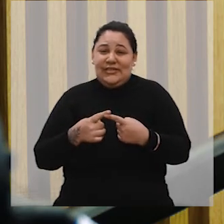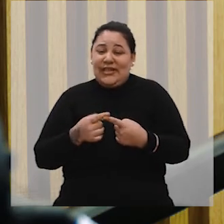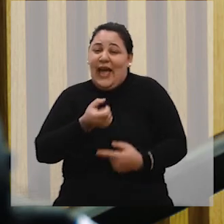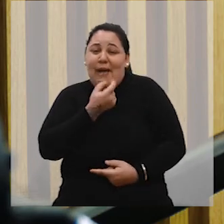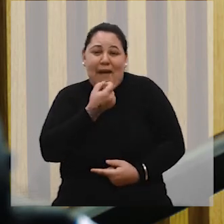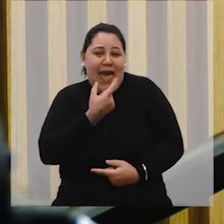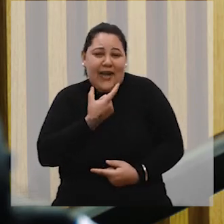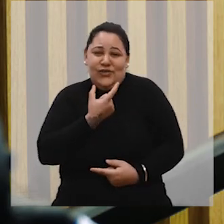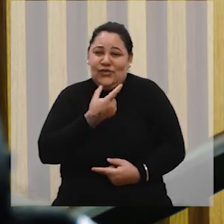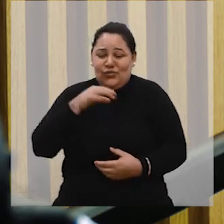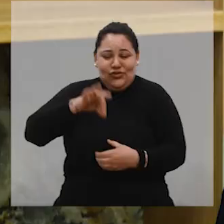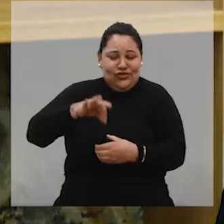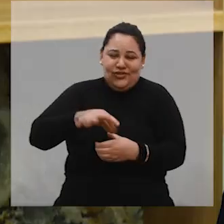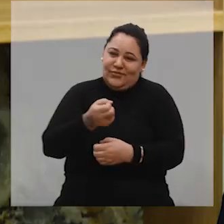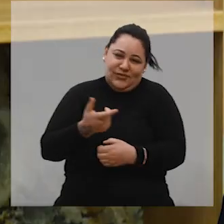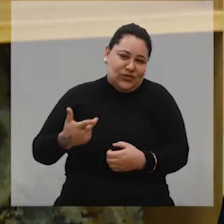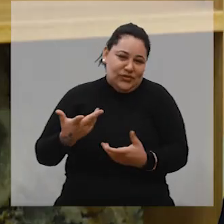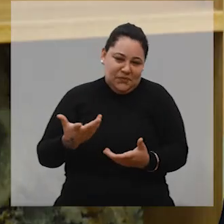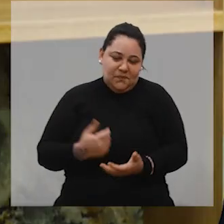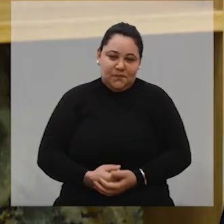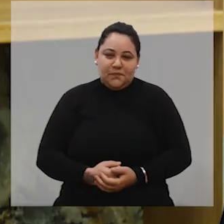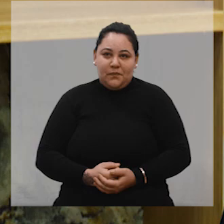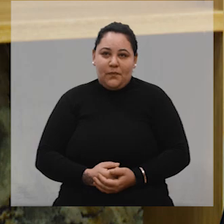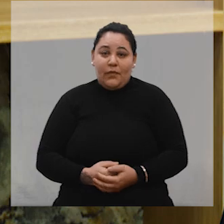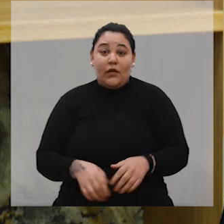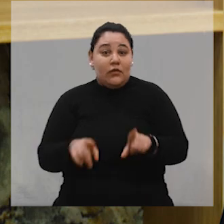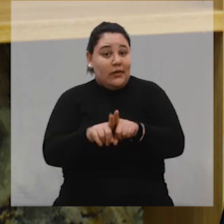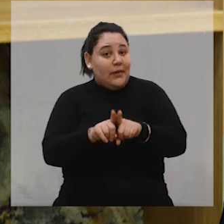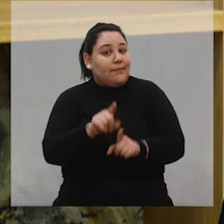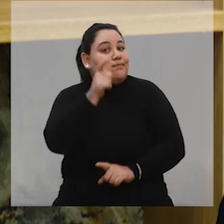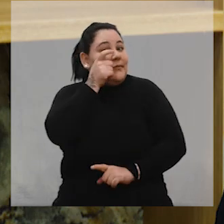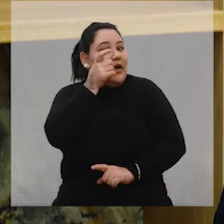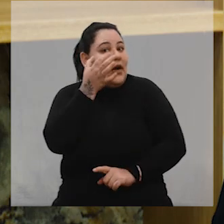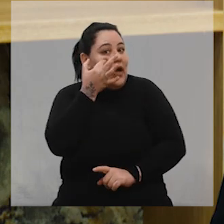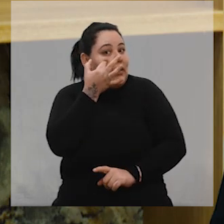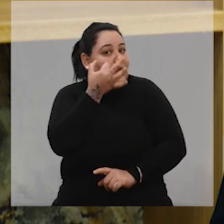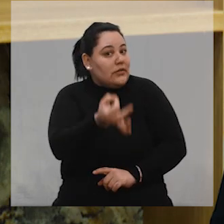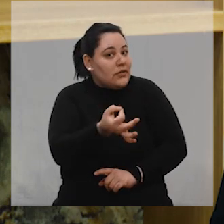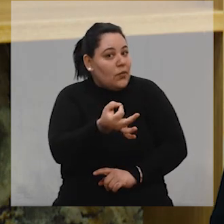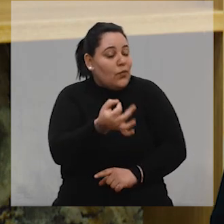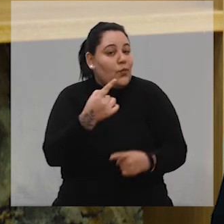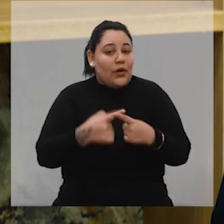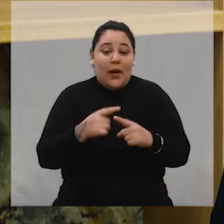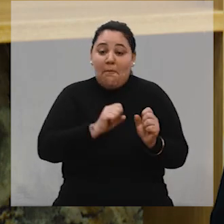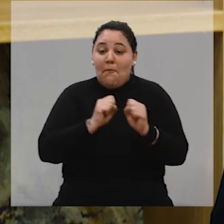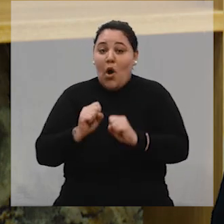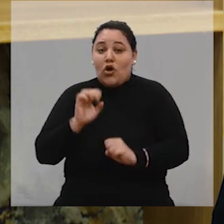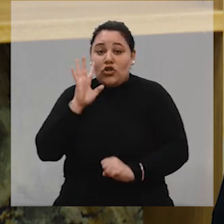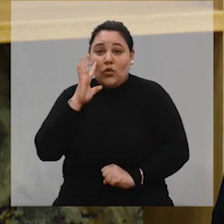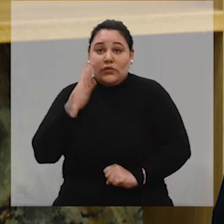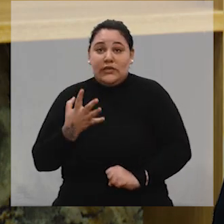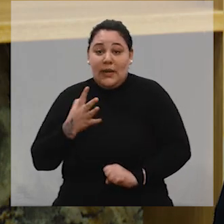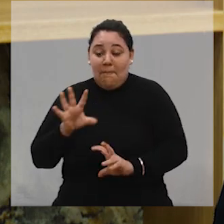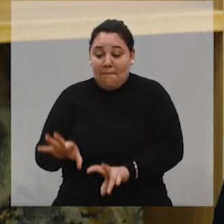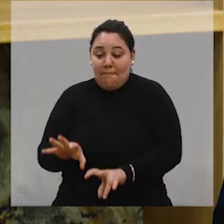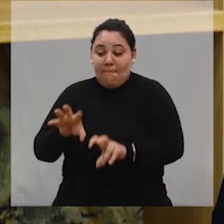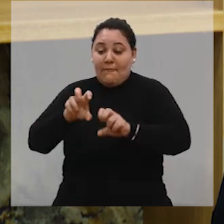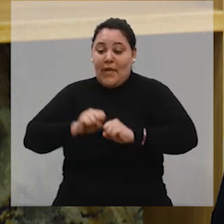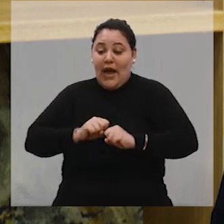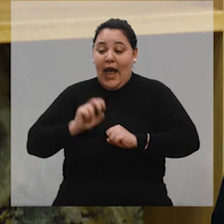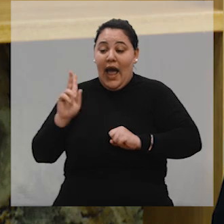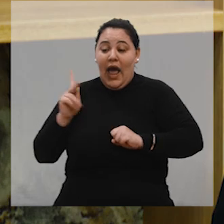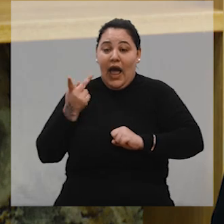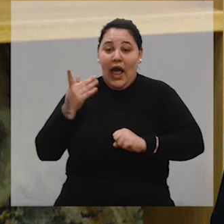e ervas, enfim. Então também fica o alerta, né, doutora Renata, de que existe a possibilidade de se pegar hepatite por meio